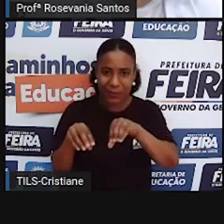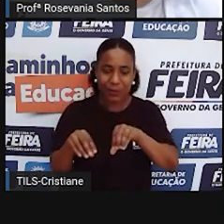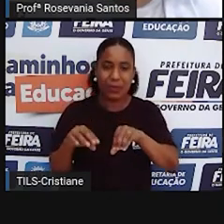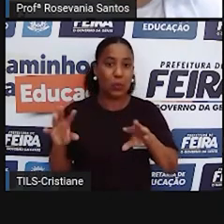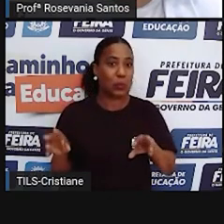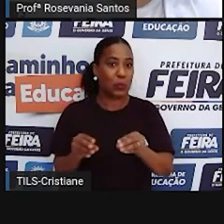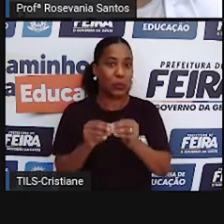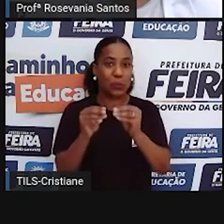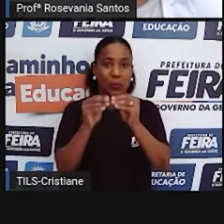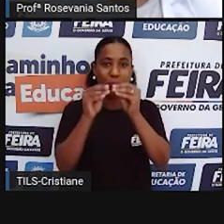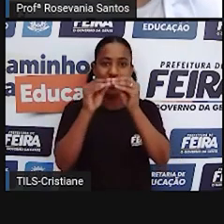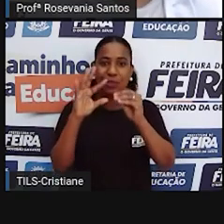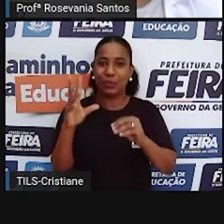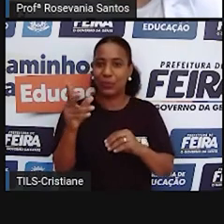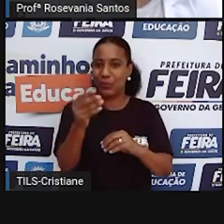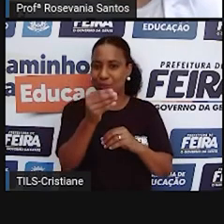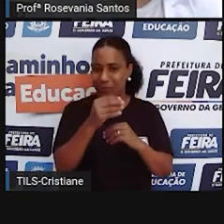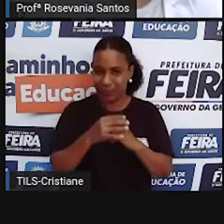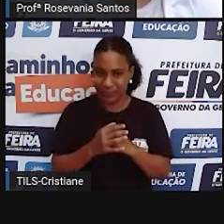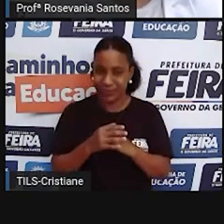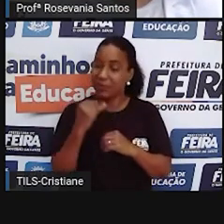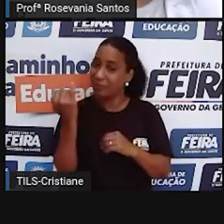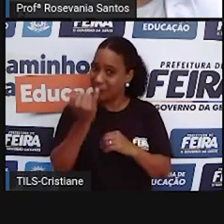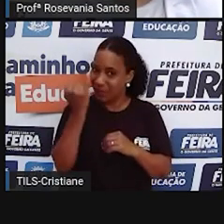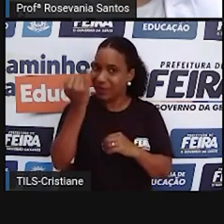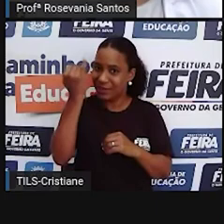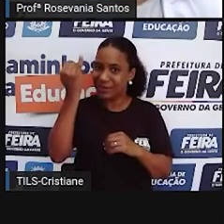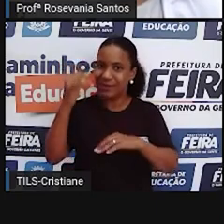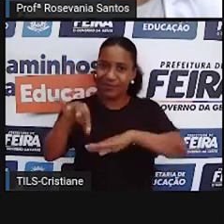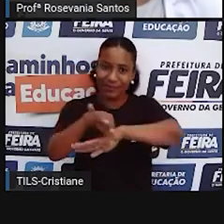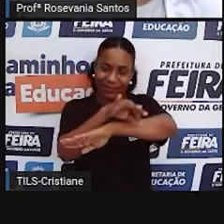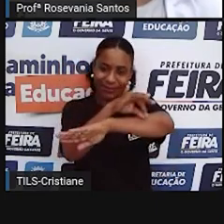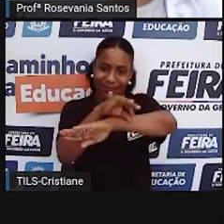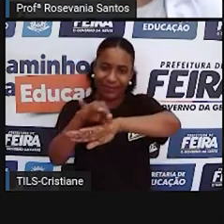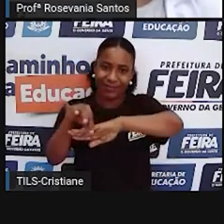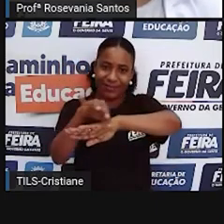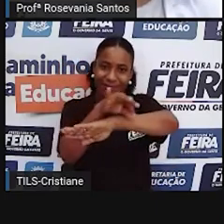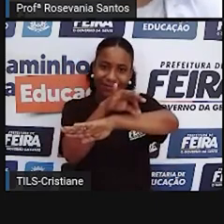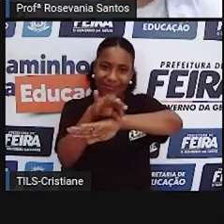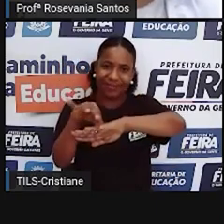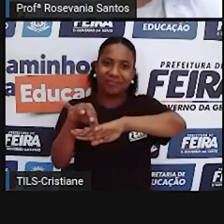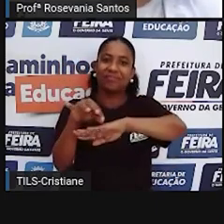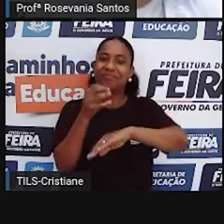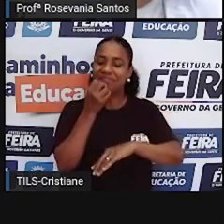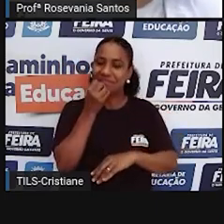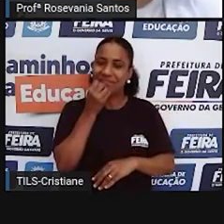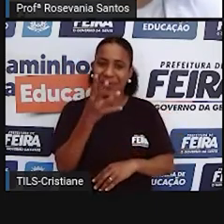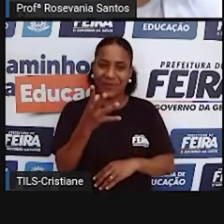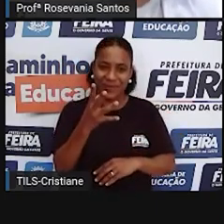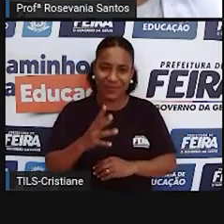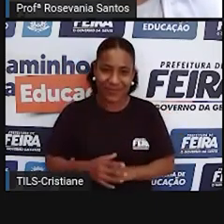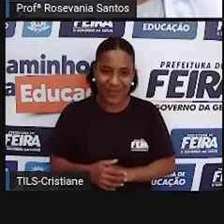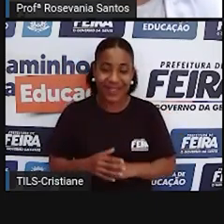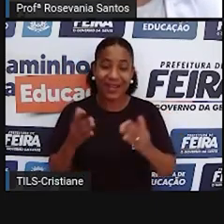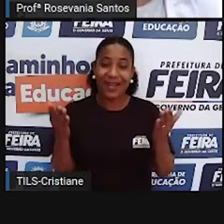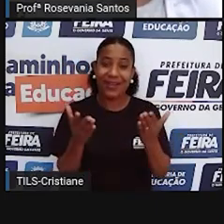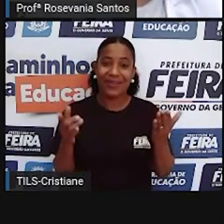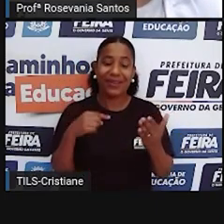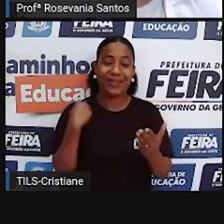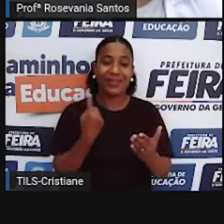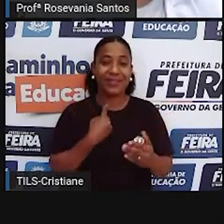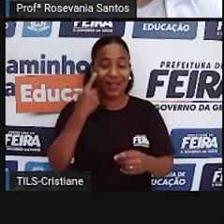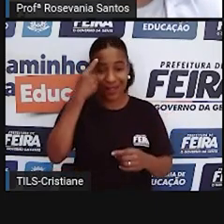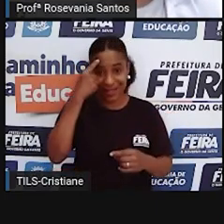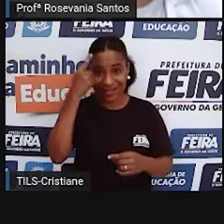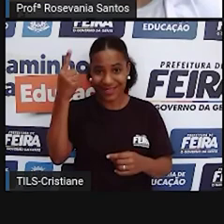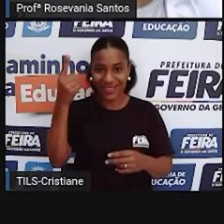usando as plantas, né, as plantas baixas. Bom, agora, né, chegou a nossa hora da revisão. E